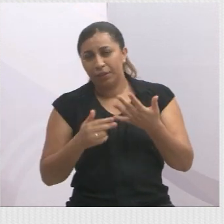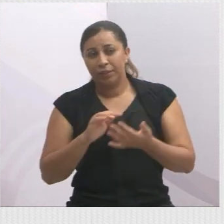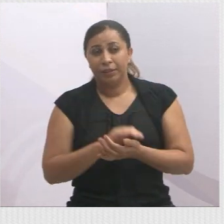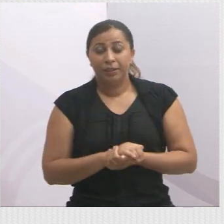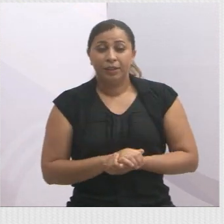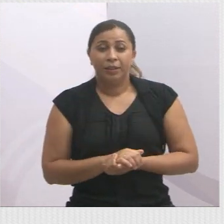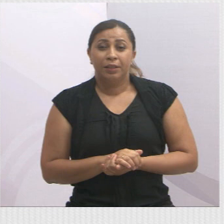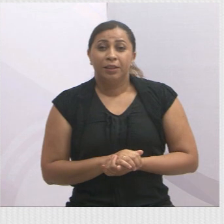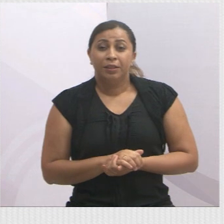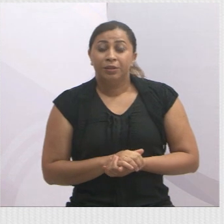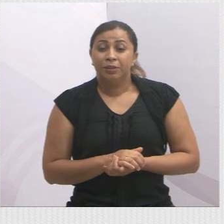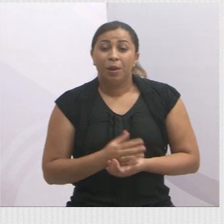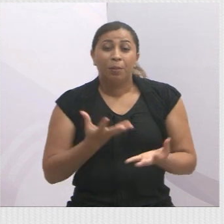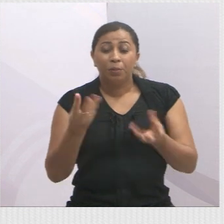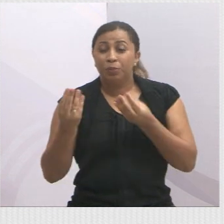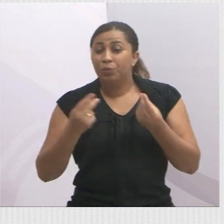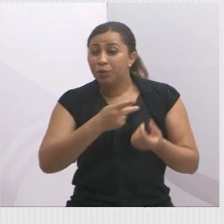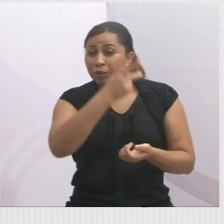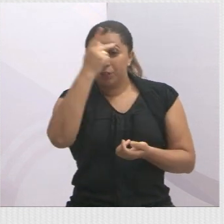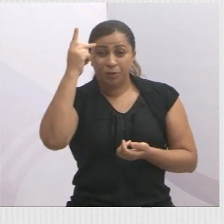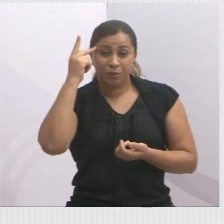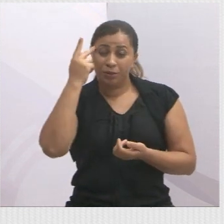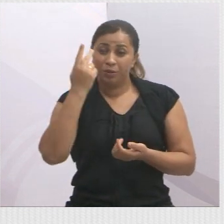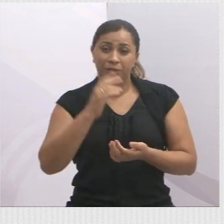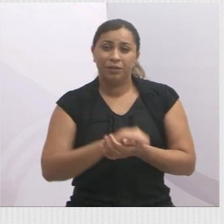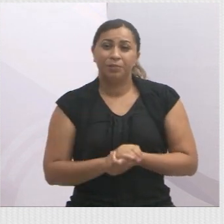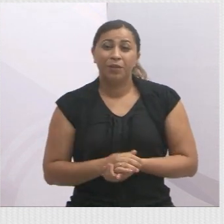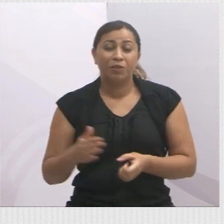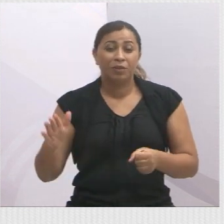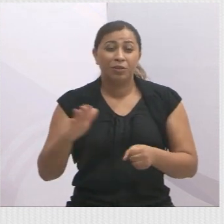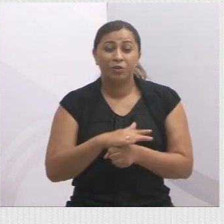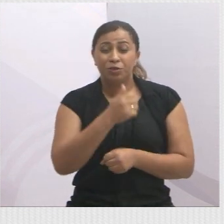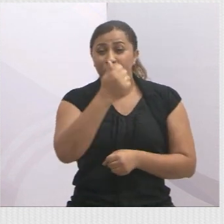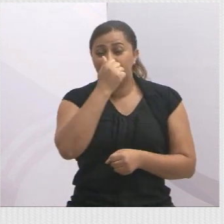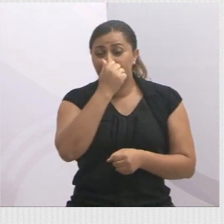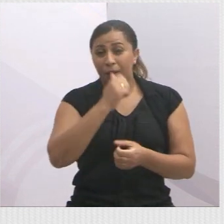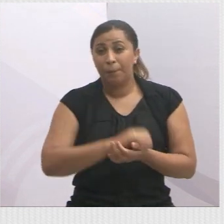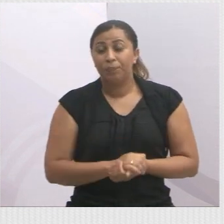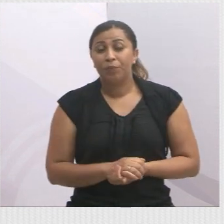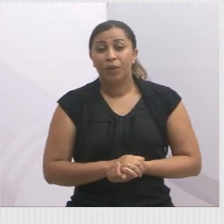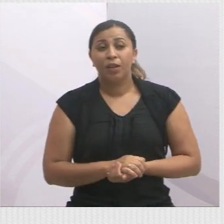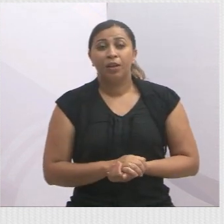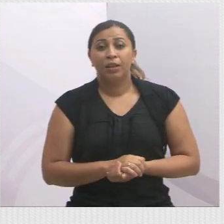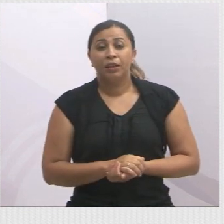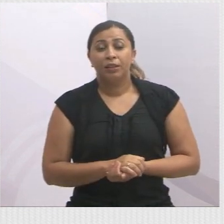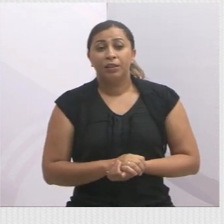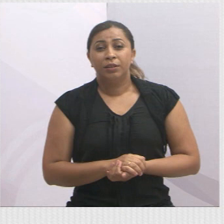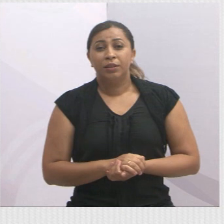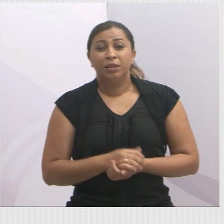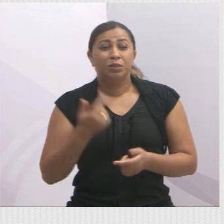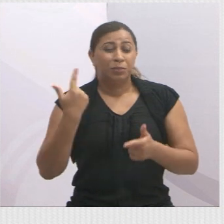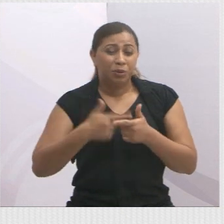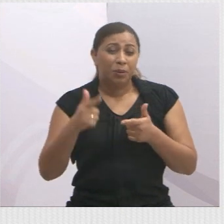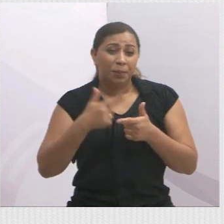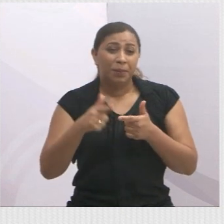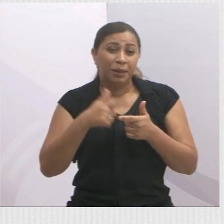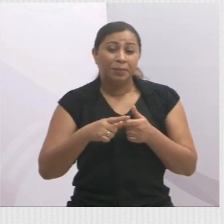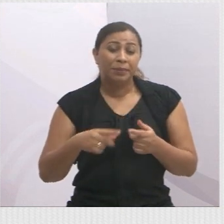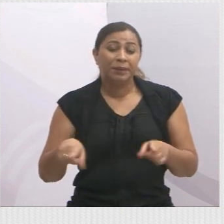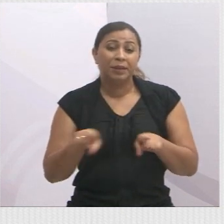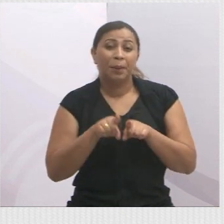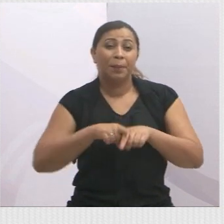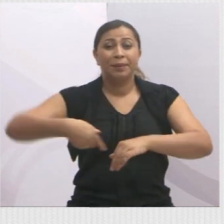eram possíveis receber a todos de uma só vez. Isto para não nos esquecermos dos grandes transtornos causados no